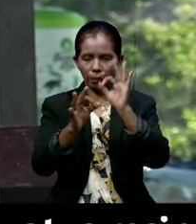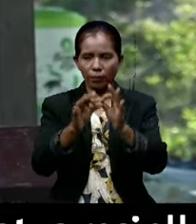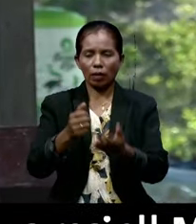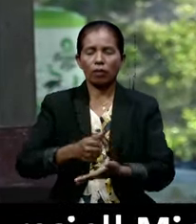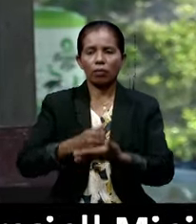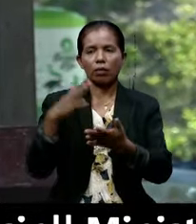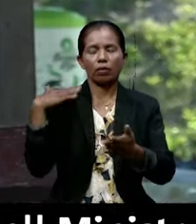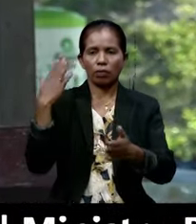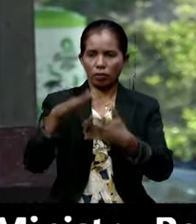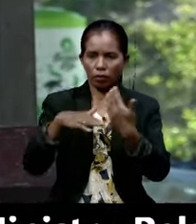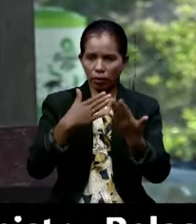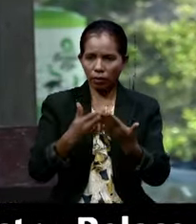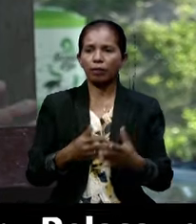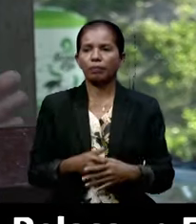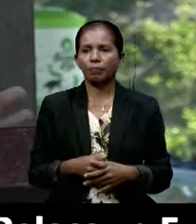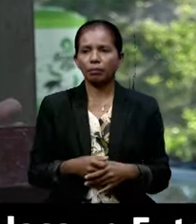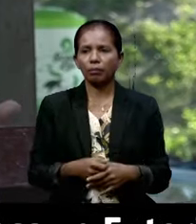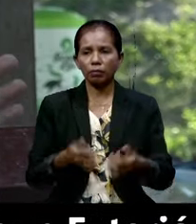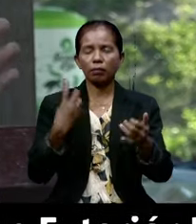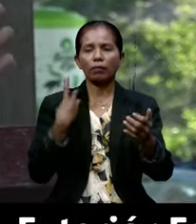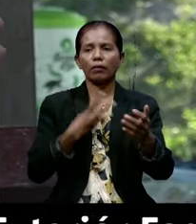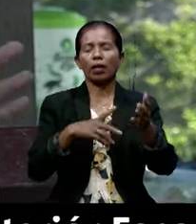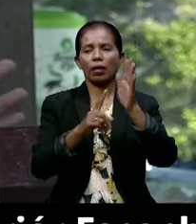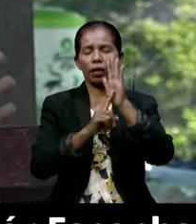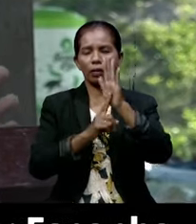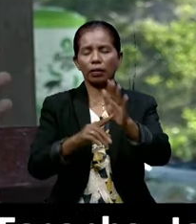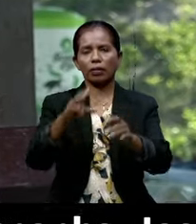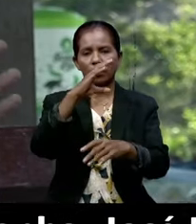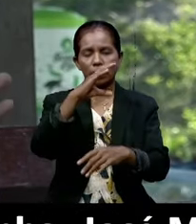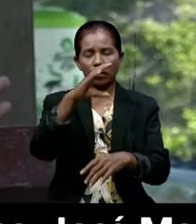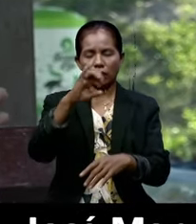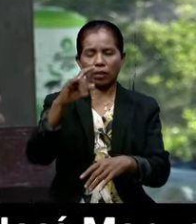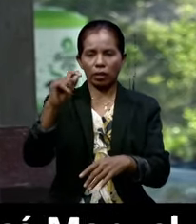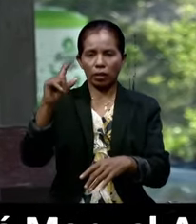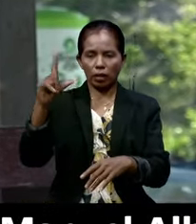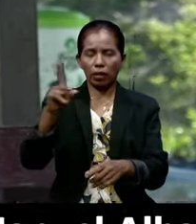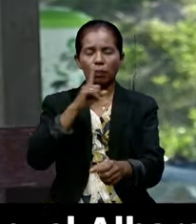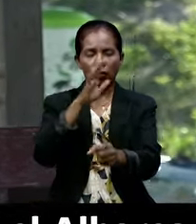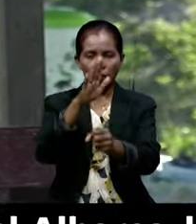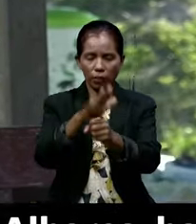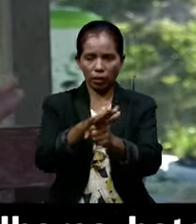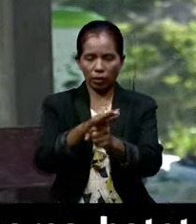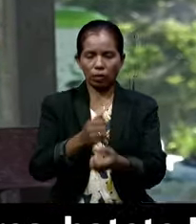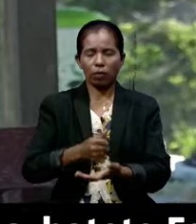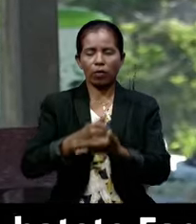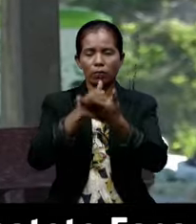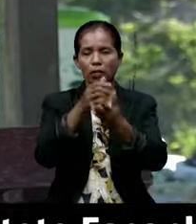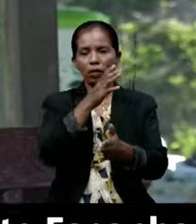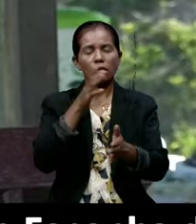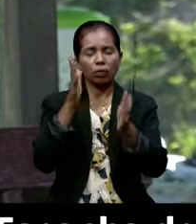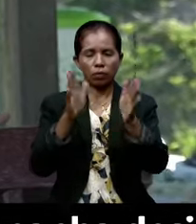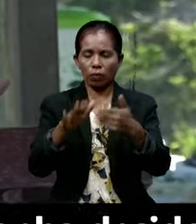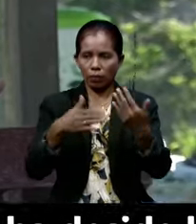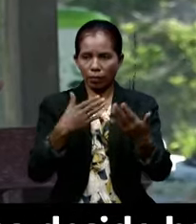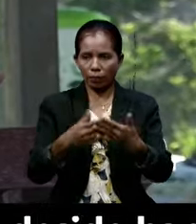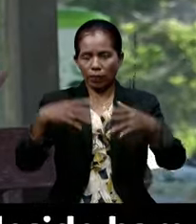dele. E daí está tudo que está CCITL comprometido a acompanhar o fato agricultor. Se não, sirve mesa.